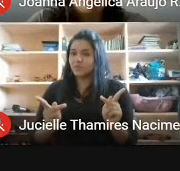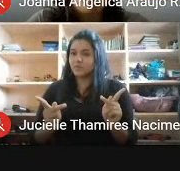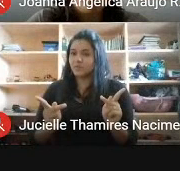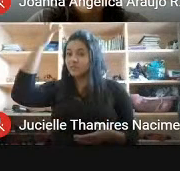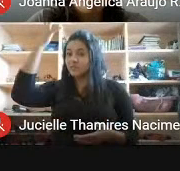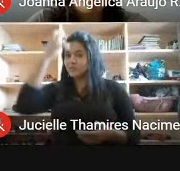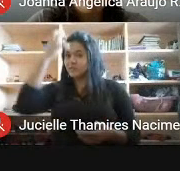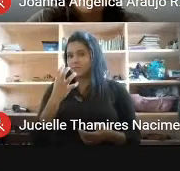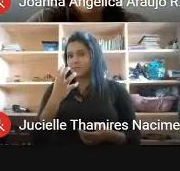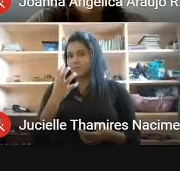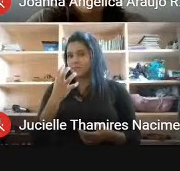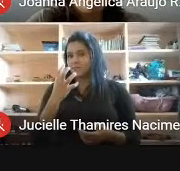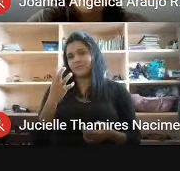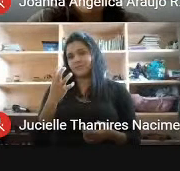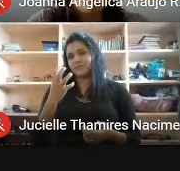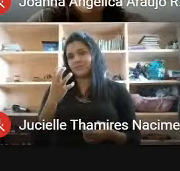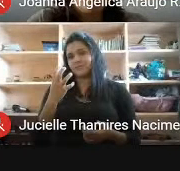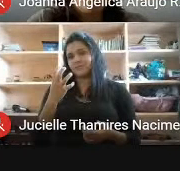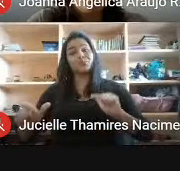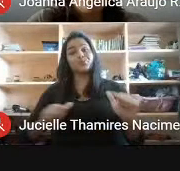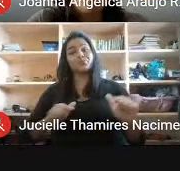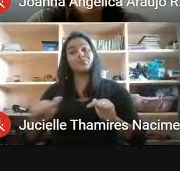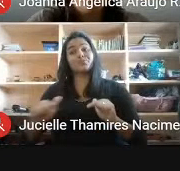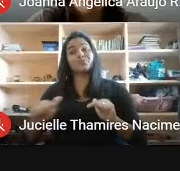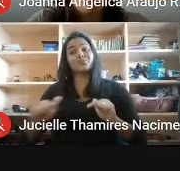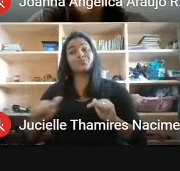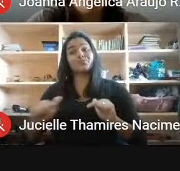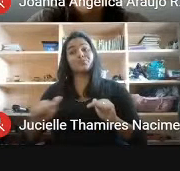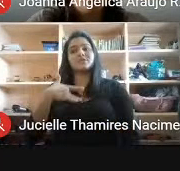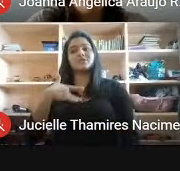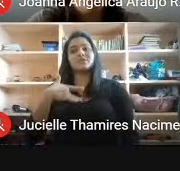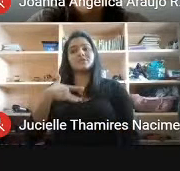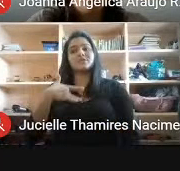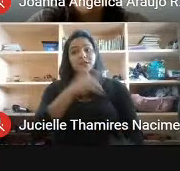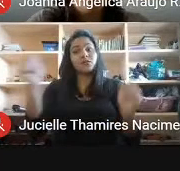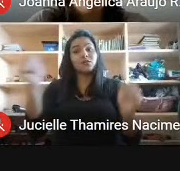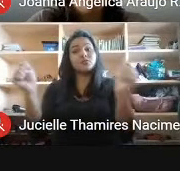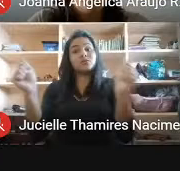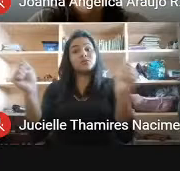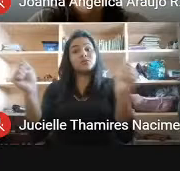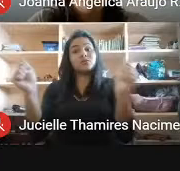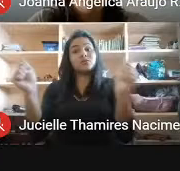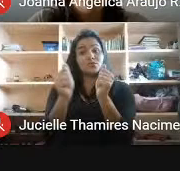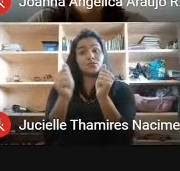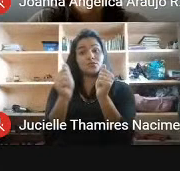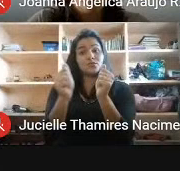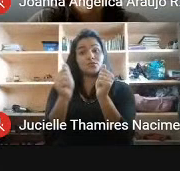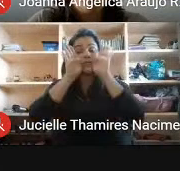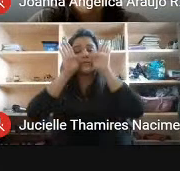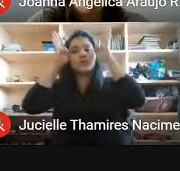são batalhadores e gestores muito competentes, junto com o COSEMS, no sentido de